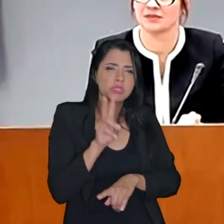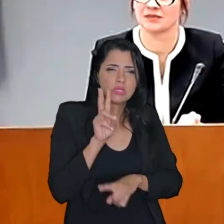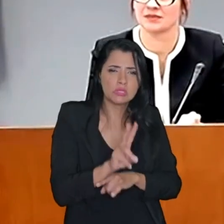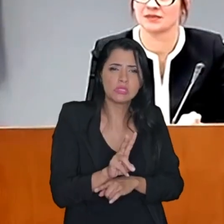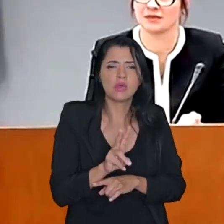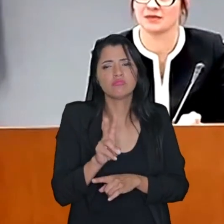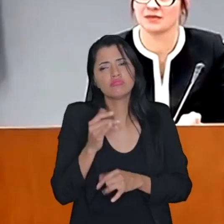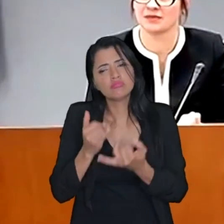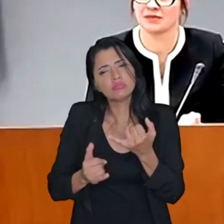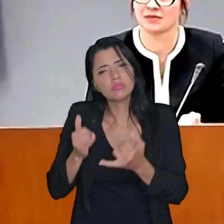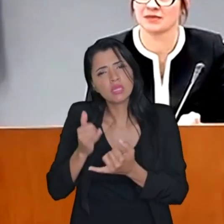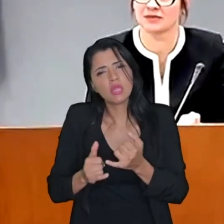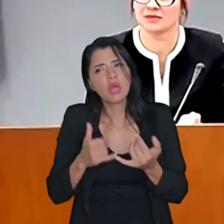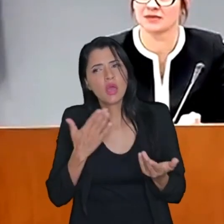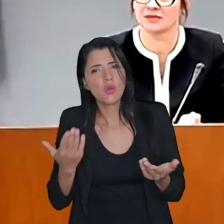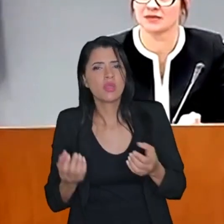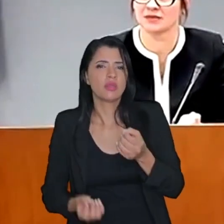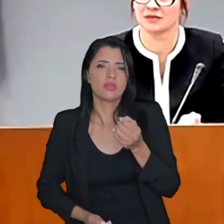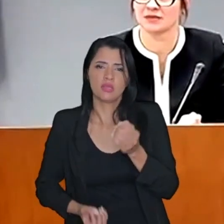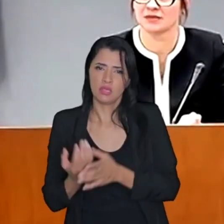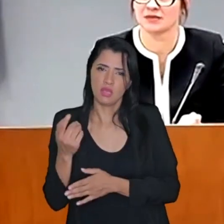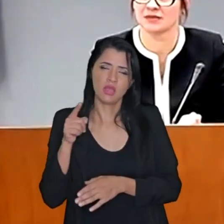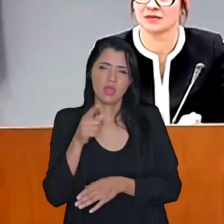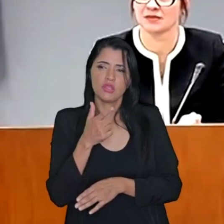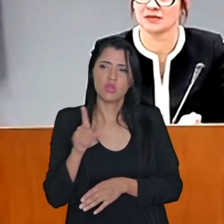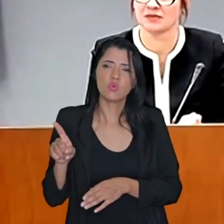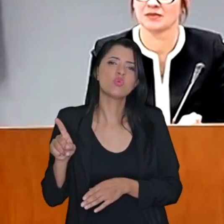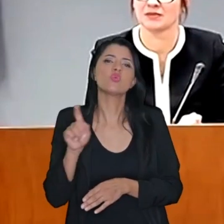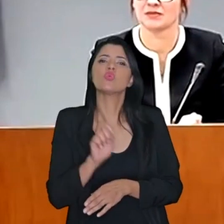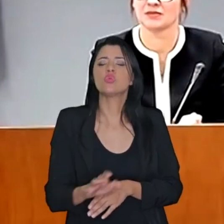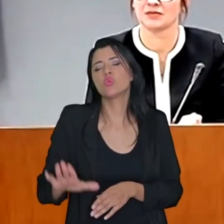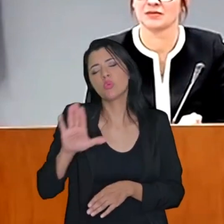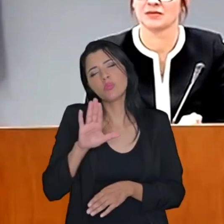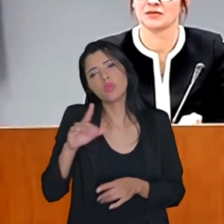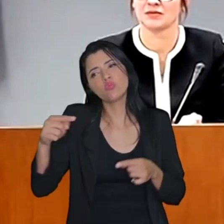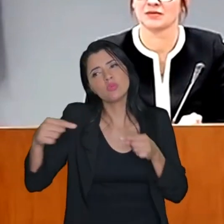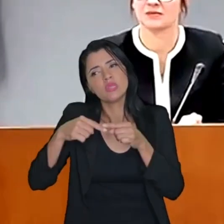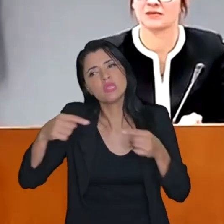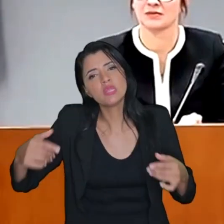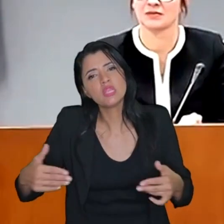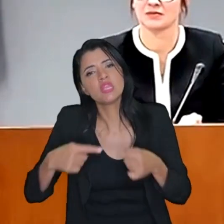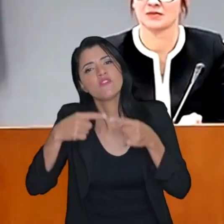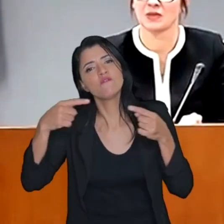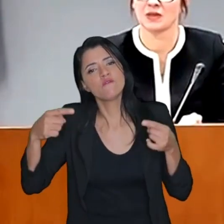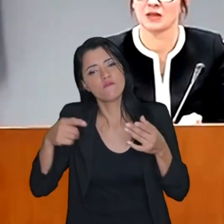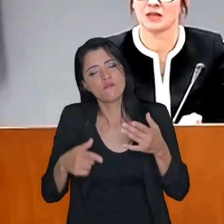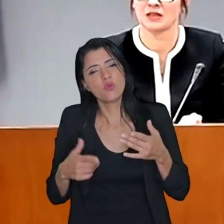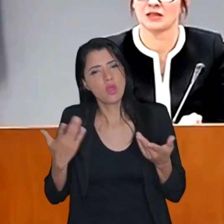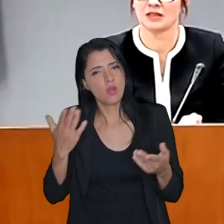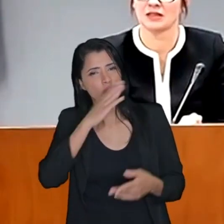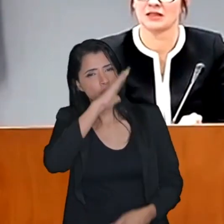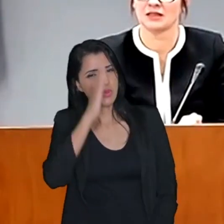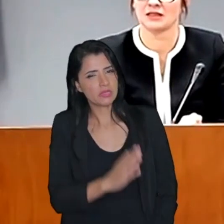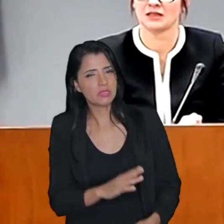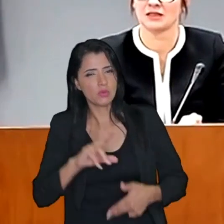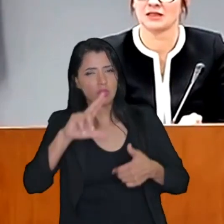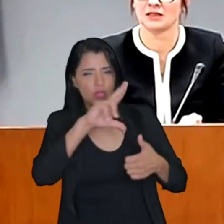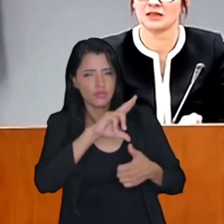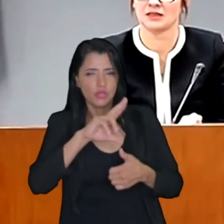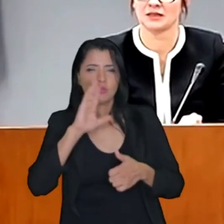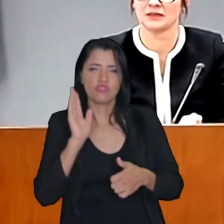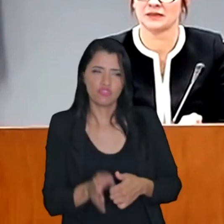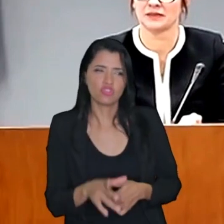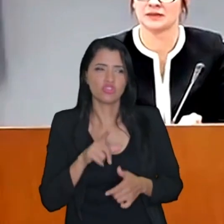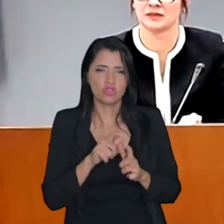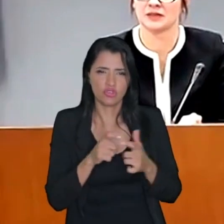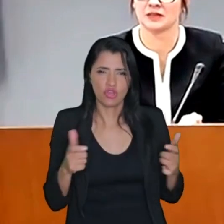ao menos similar ao que é instituído em âmbito europeu. O Brasil, especialmente no âmbito latino-americano, que eu imagino que deve ter um volume